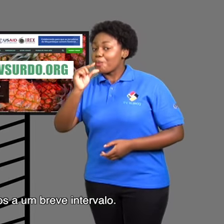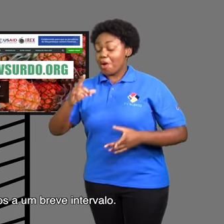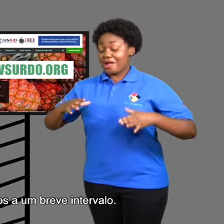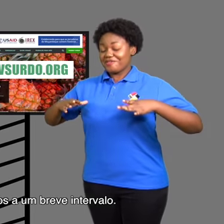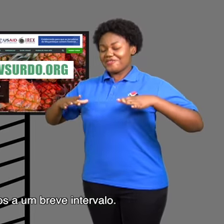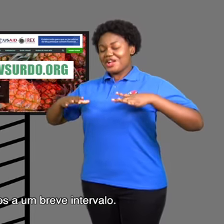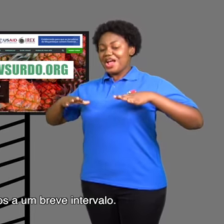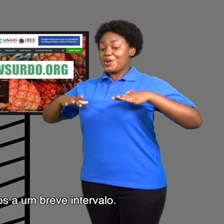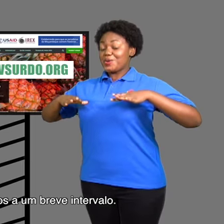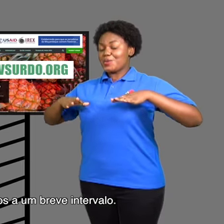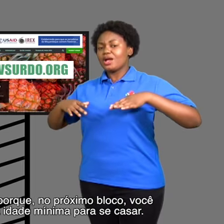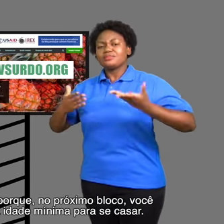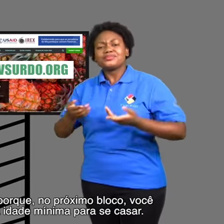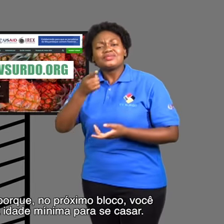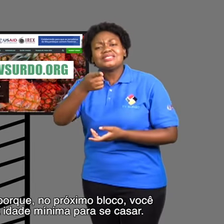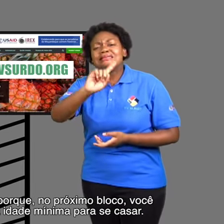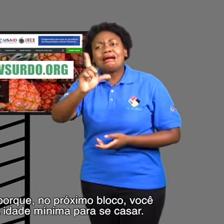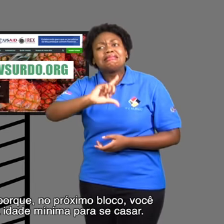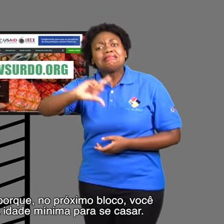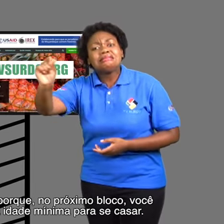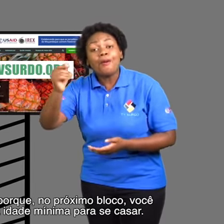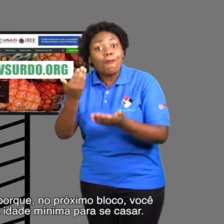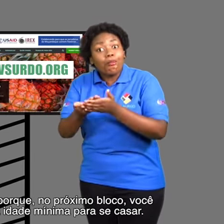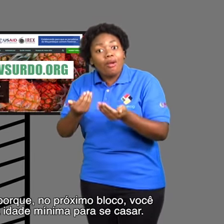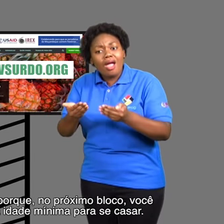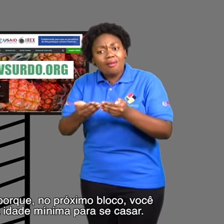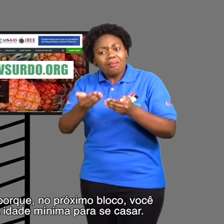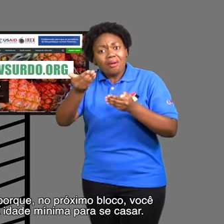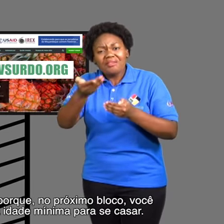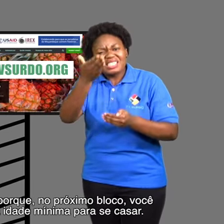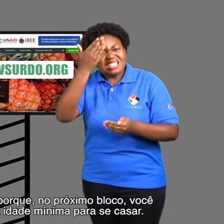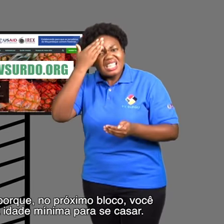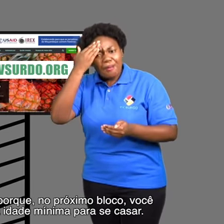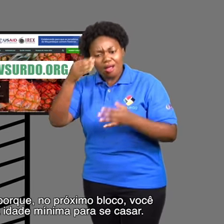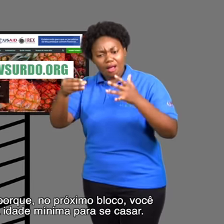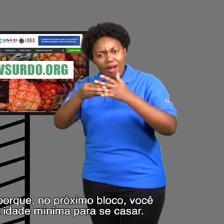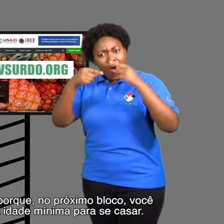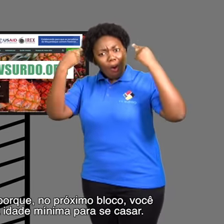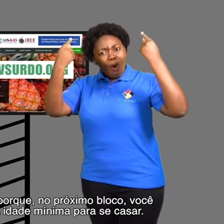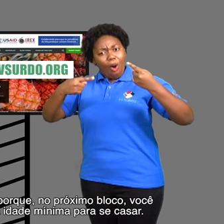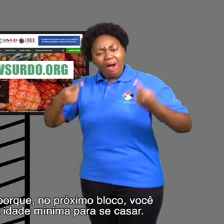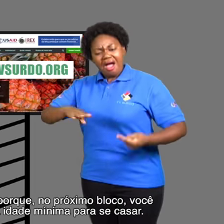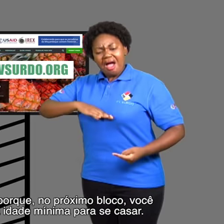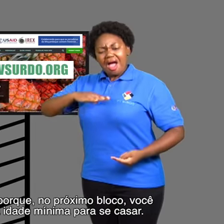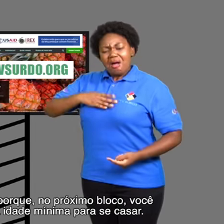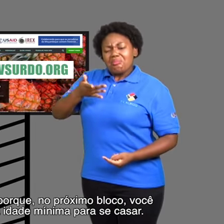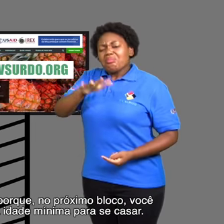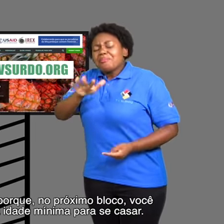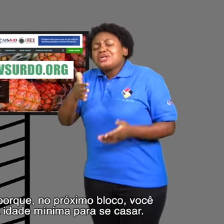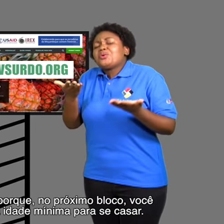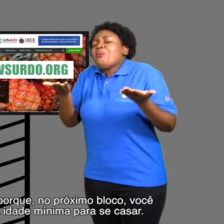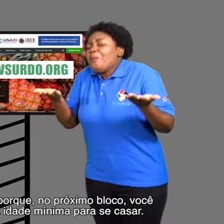Agora vamos a um breve intervalo, mas não saia daí, porque no próximo bloco você vai saber qual é a idade mínima para se